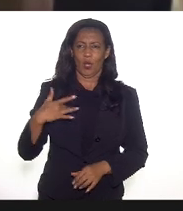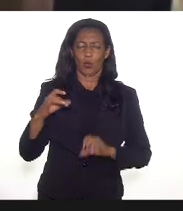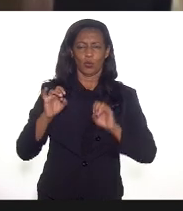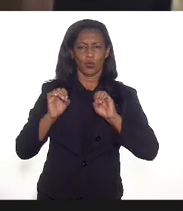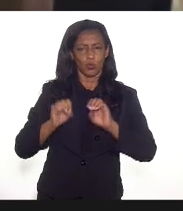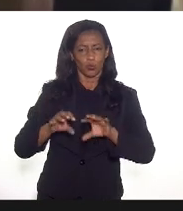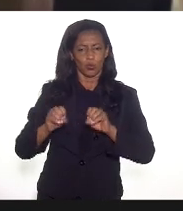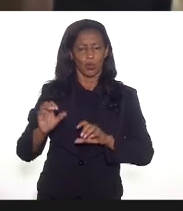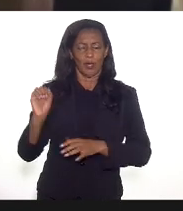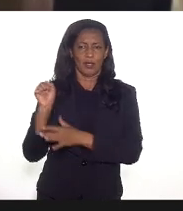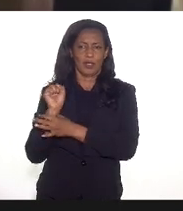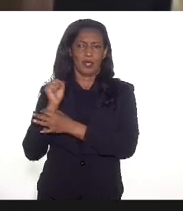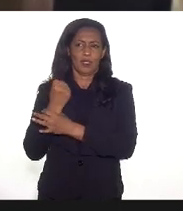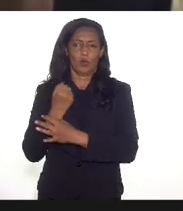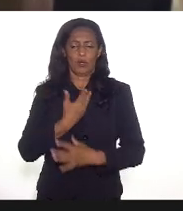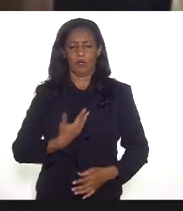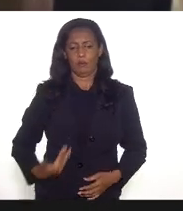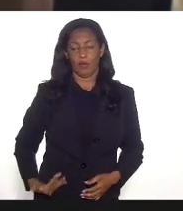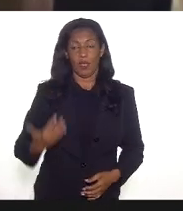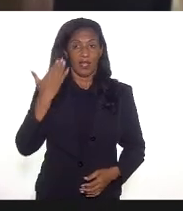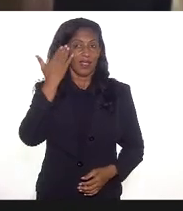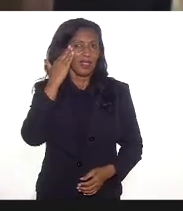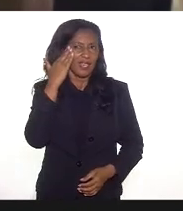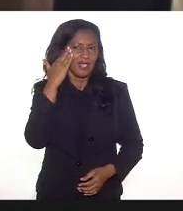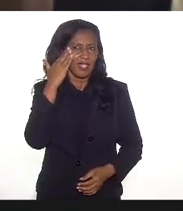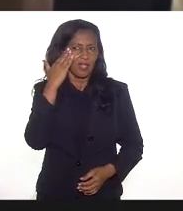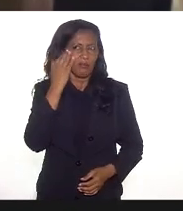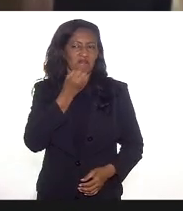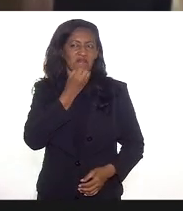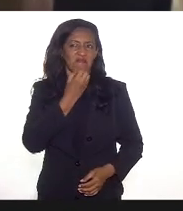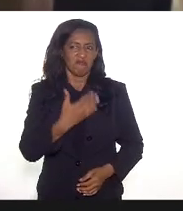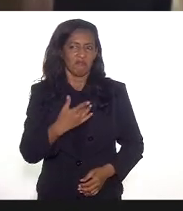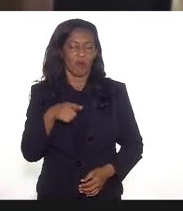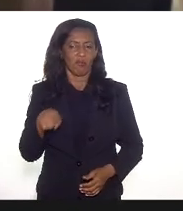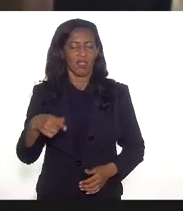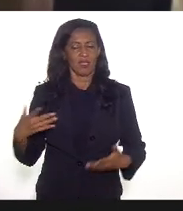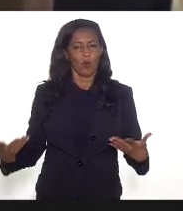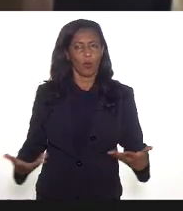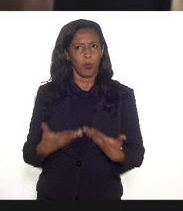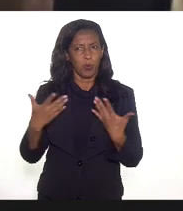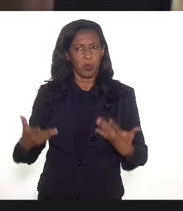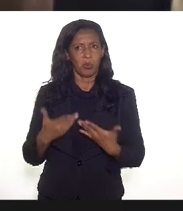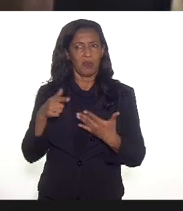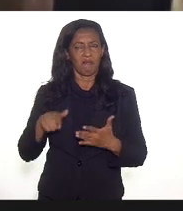segurança pública. Entendemos ser louvável a iniciativa dessa Casa